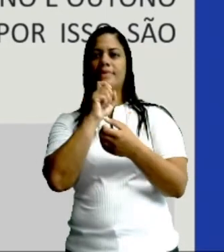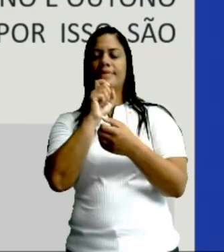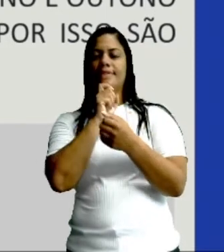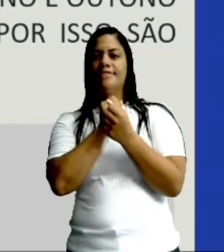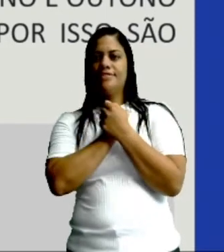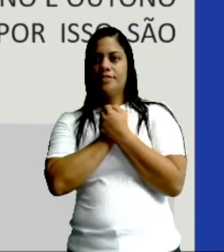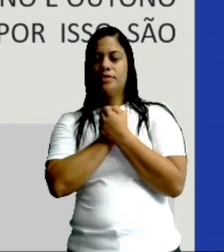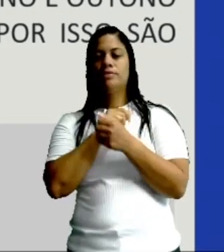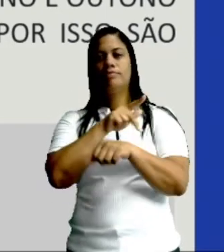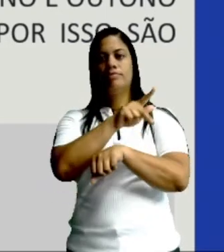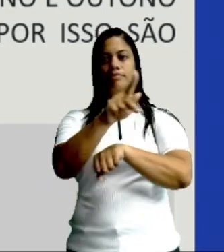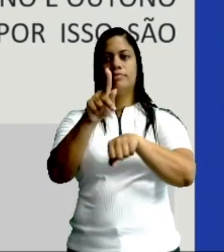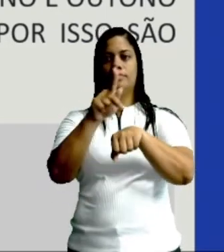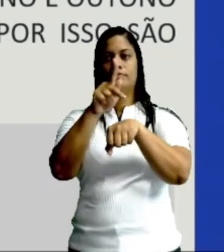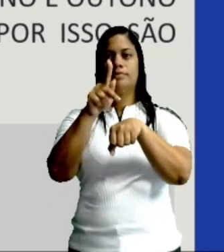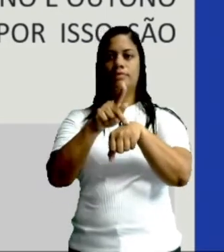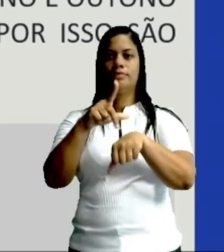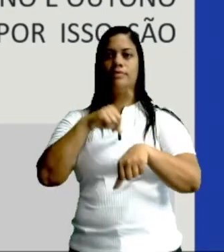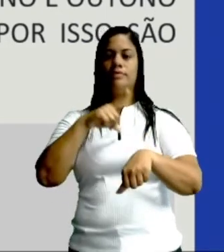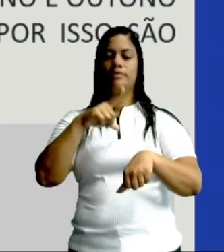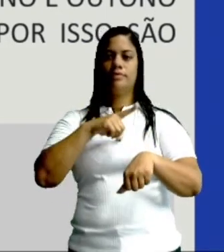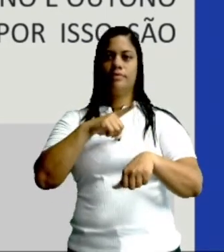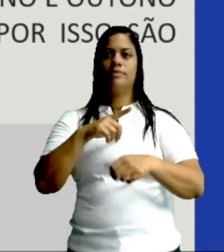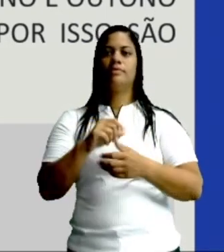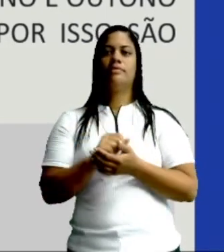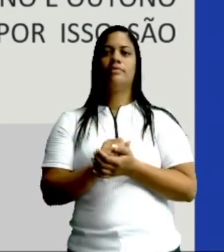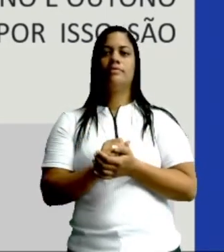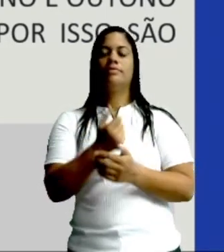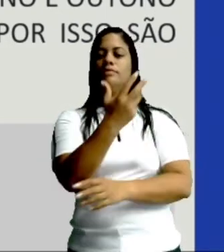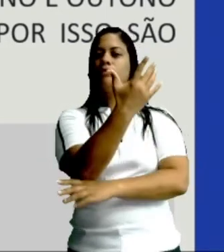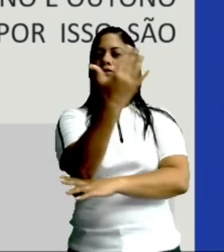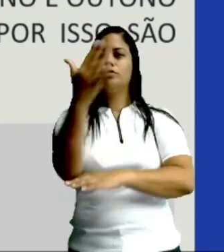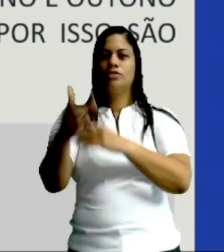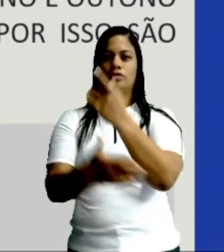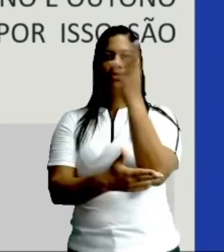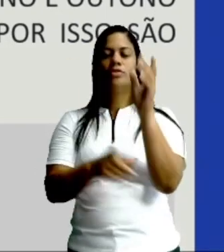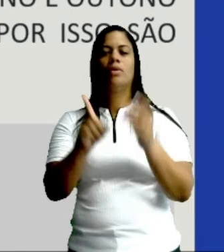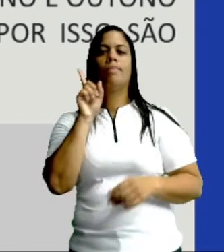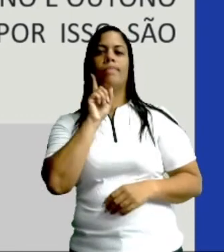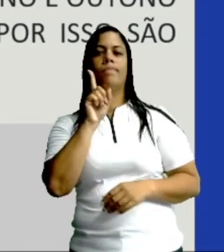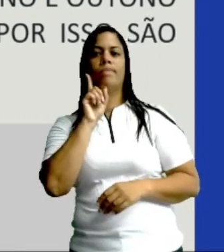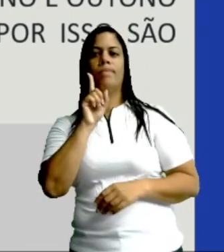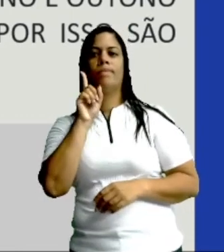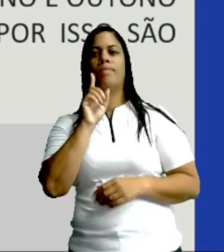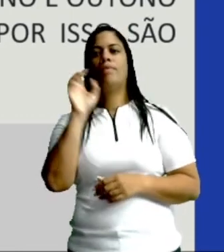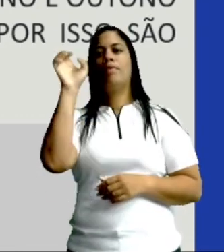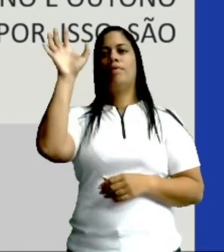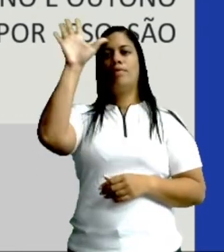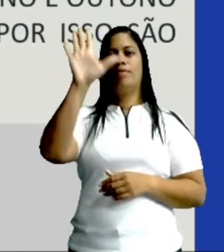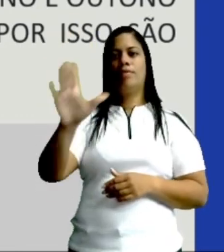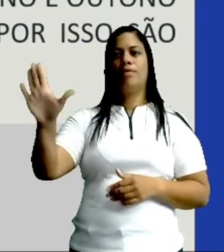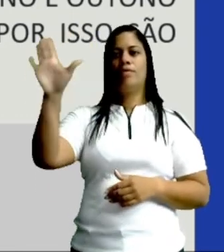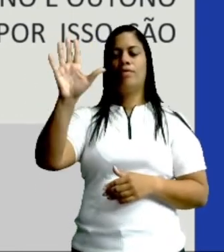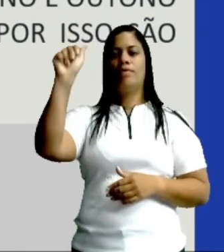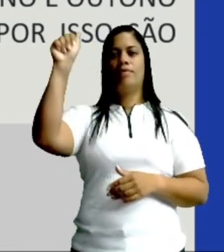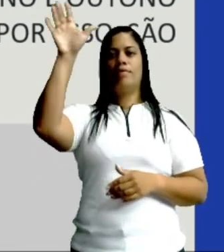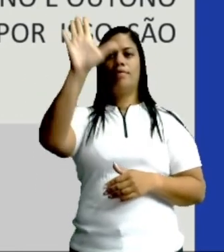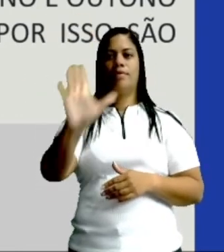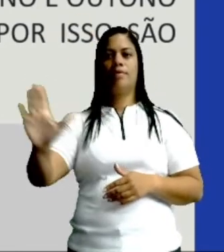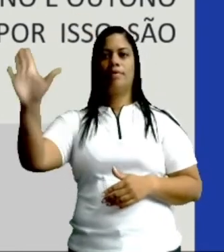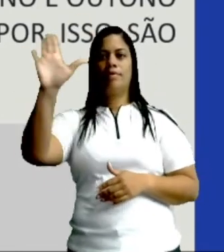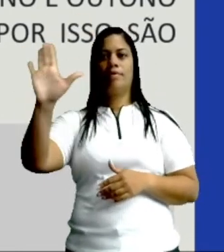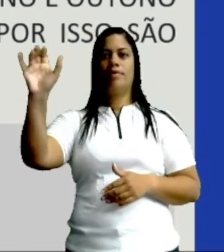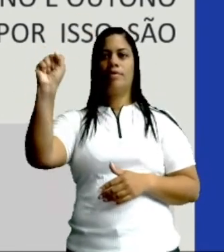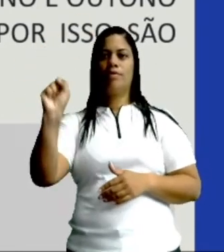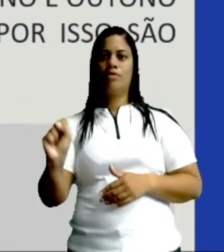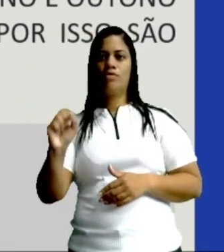frio. Os países que possuem esse tipo de floresta são os Estados Unidos, a Europa, a Ásia, o sul